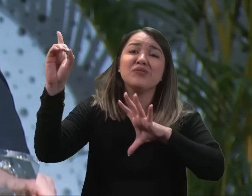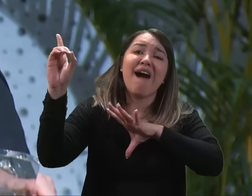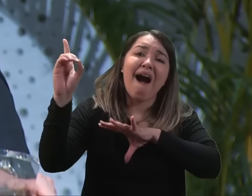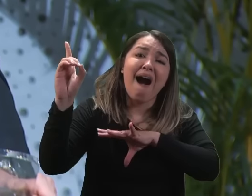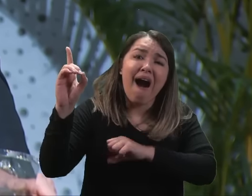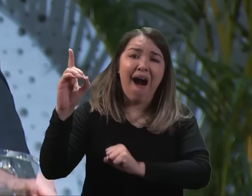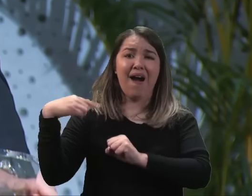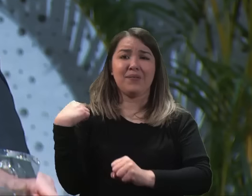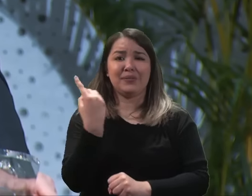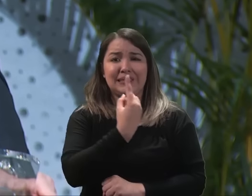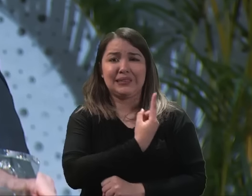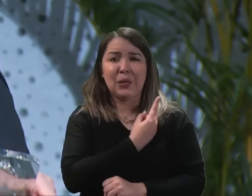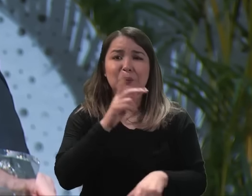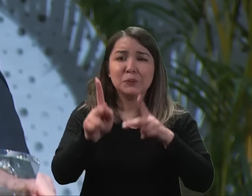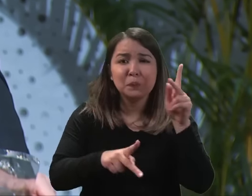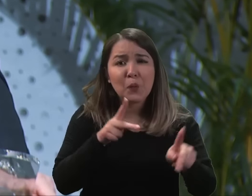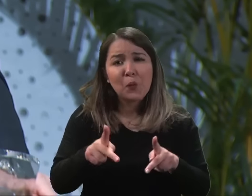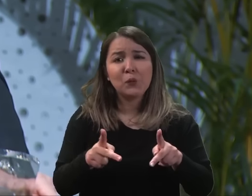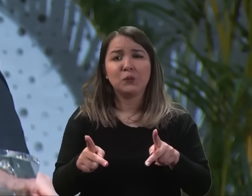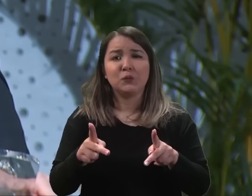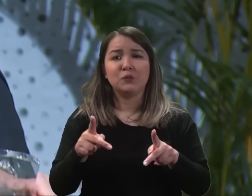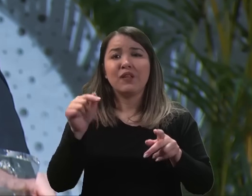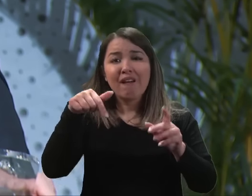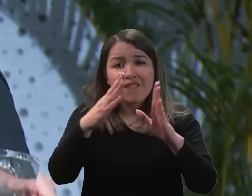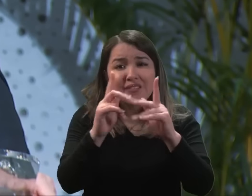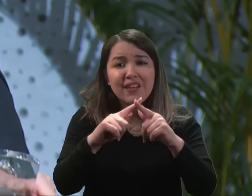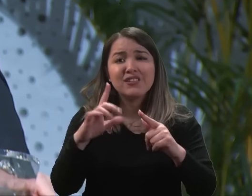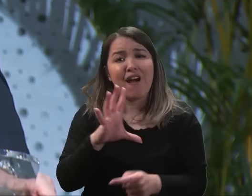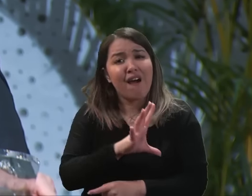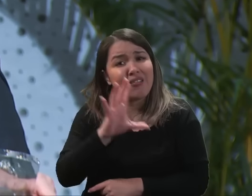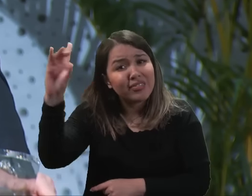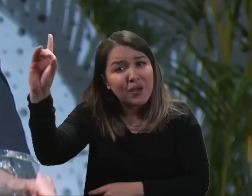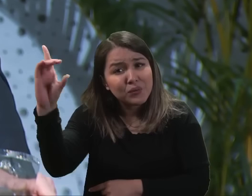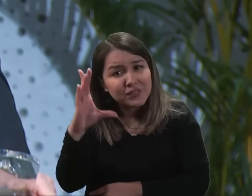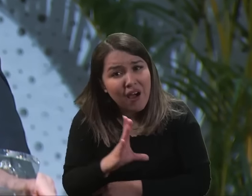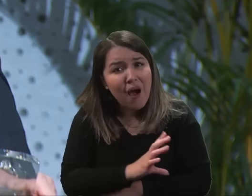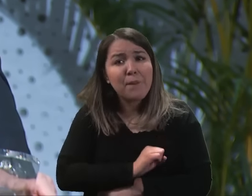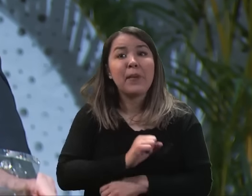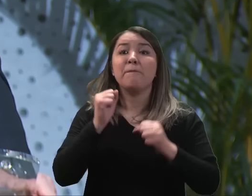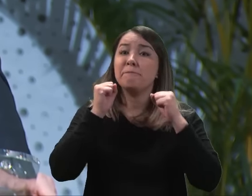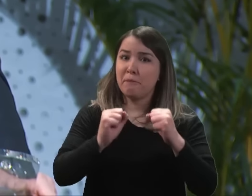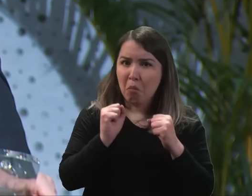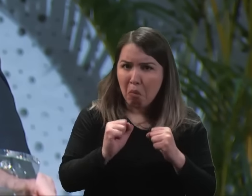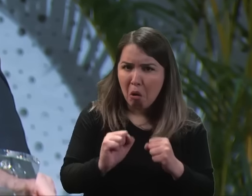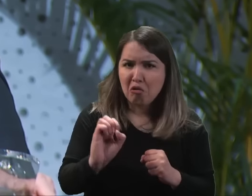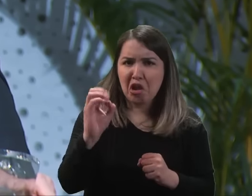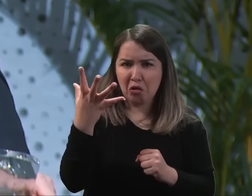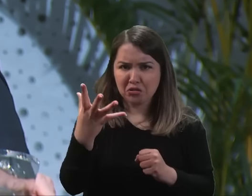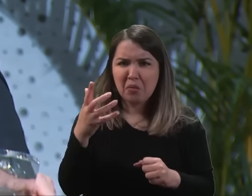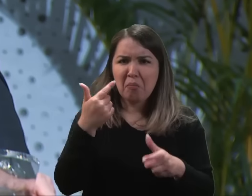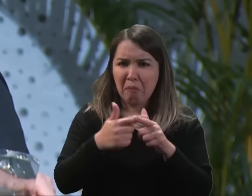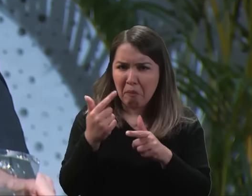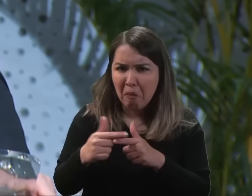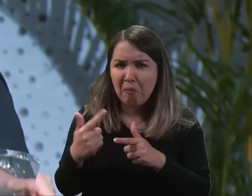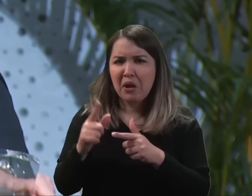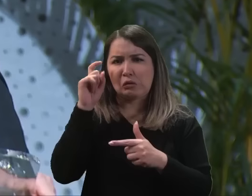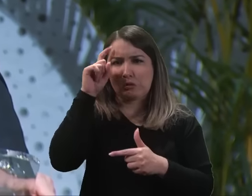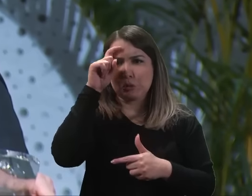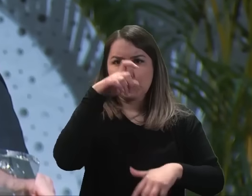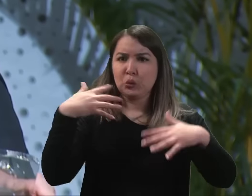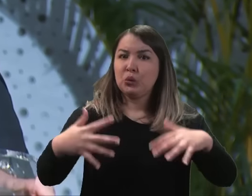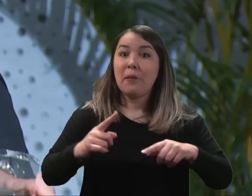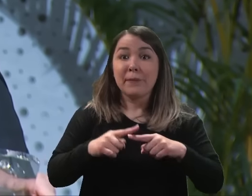Ele ama o seu povo podem vir ter tentações duras provas a enfrentar sigo em frente a